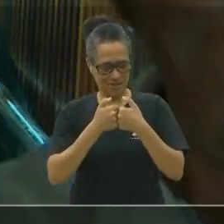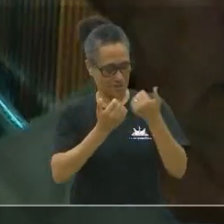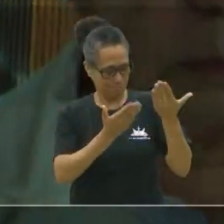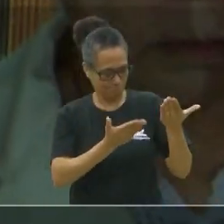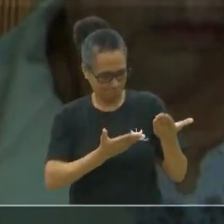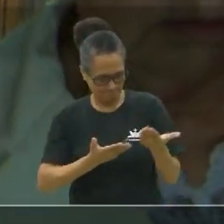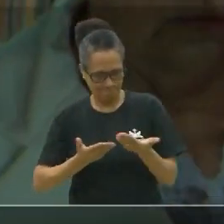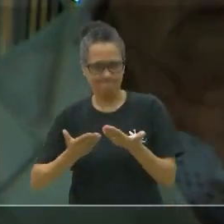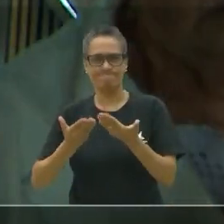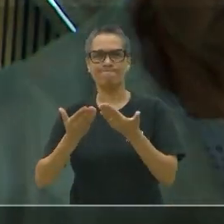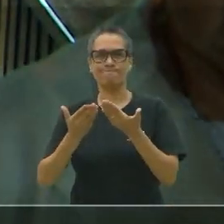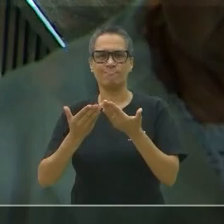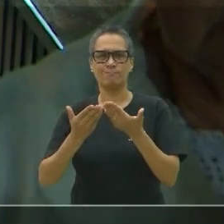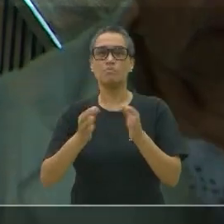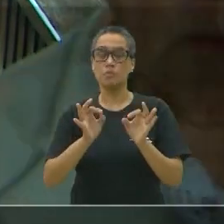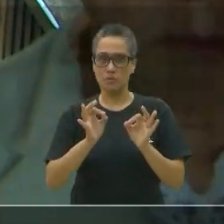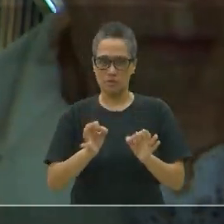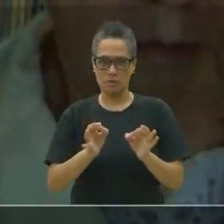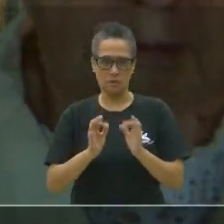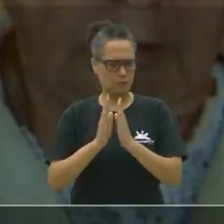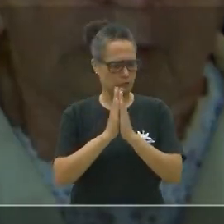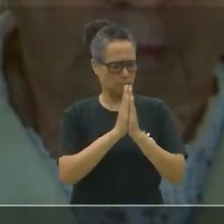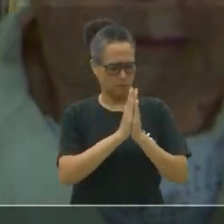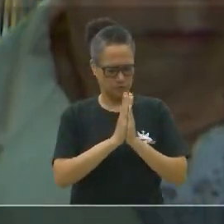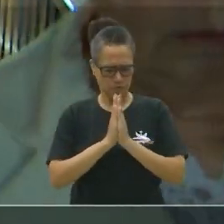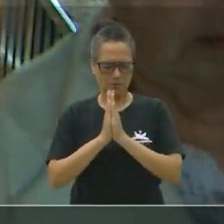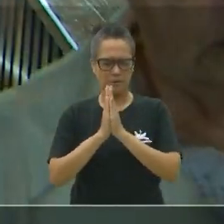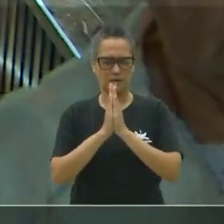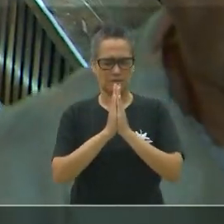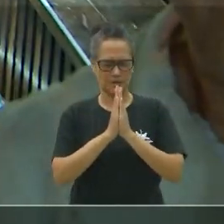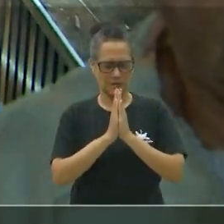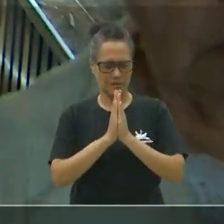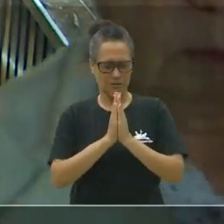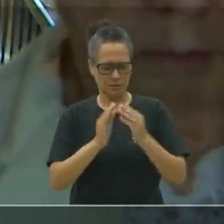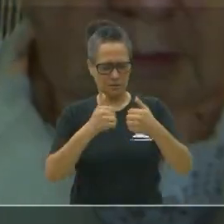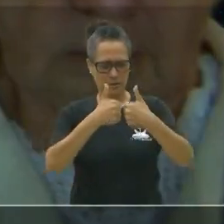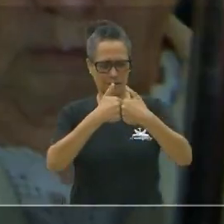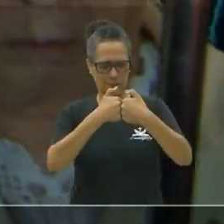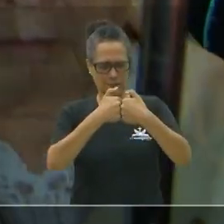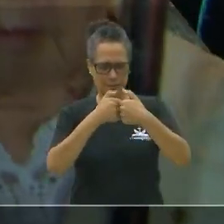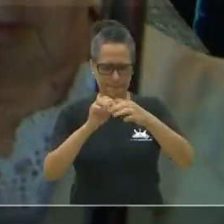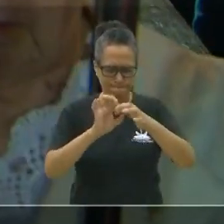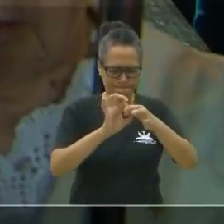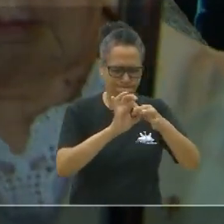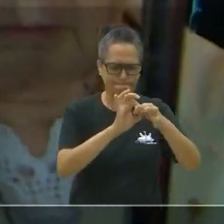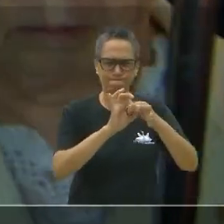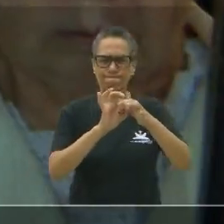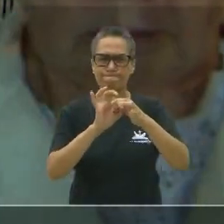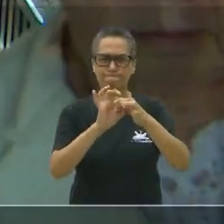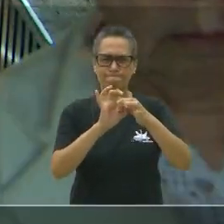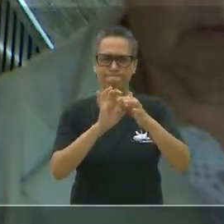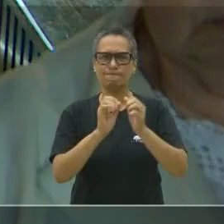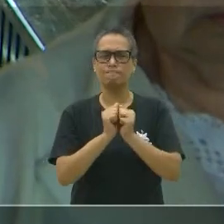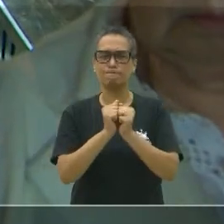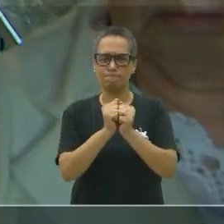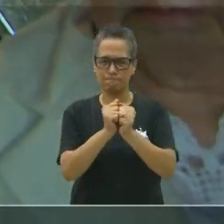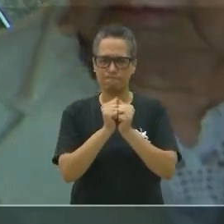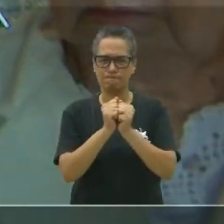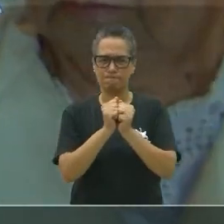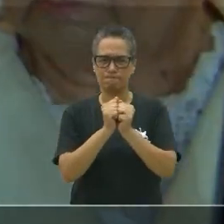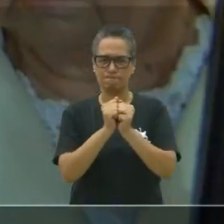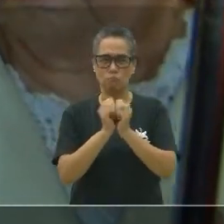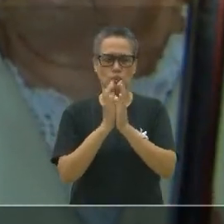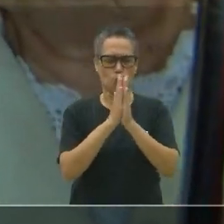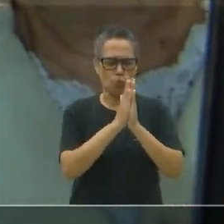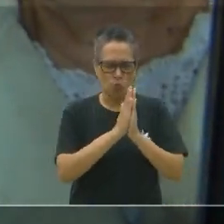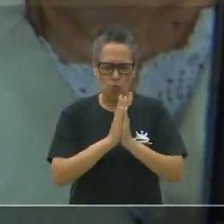na certeza de que a nossa oração está nesta presença. A nossa oração está tocando o